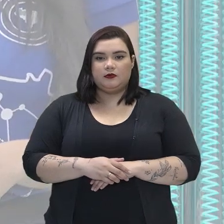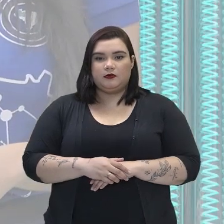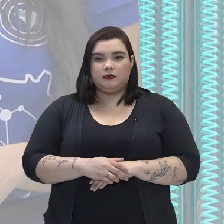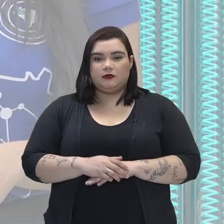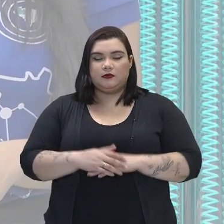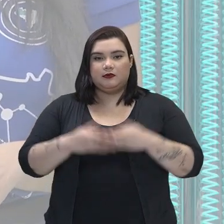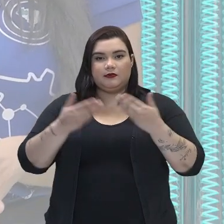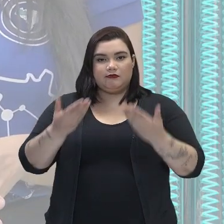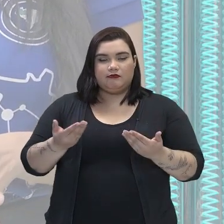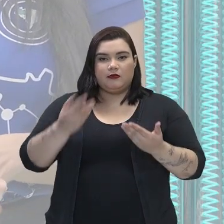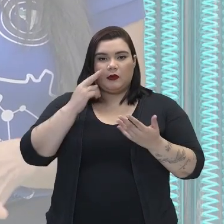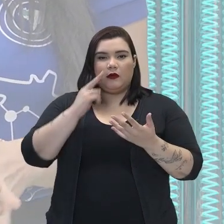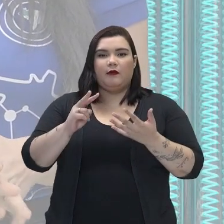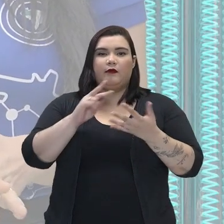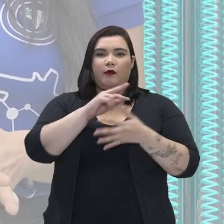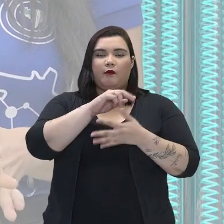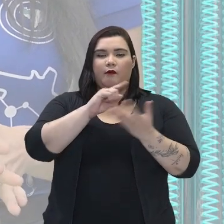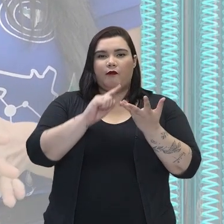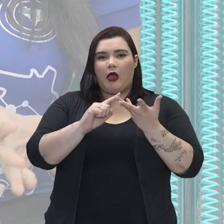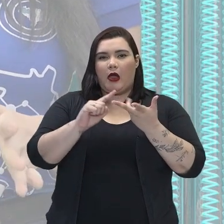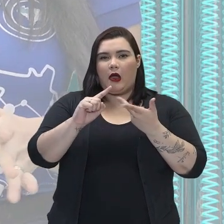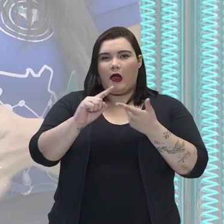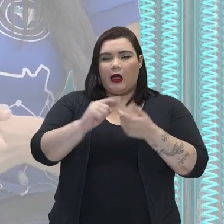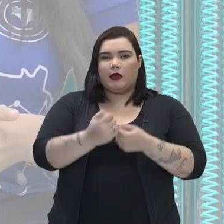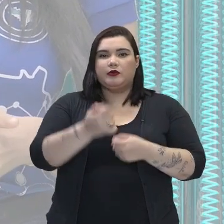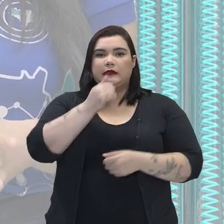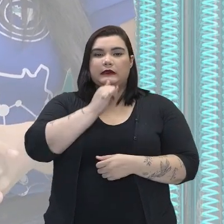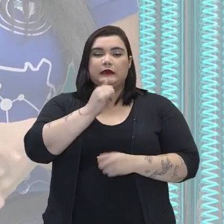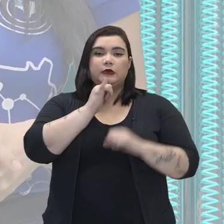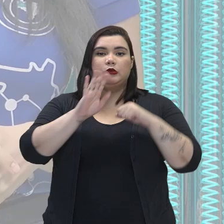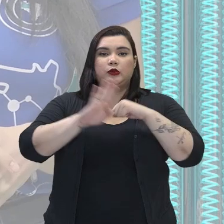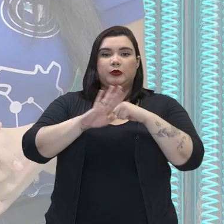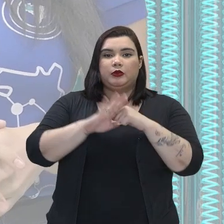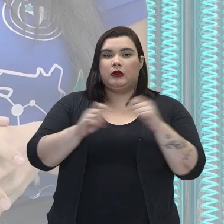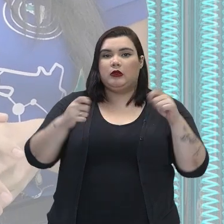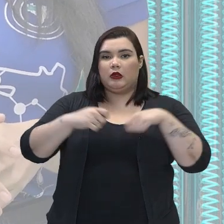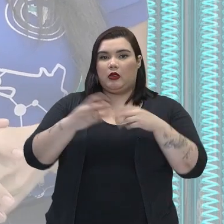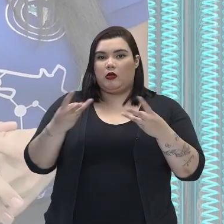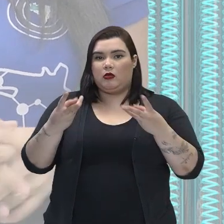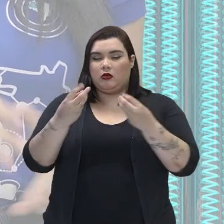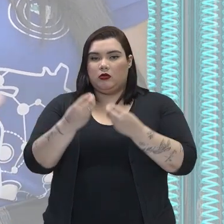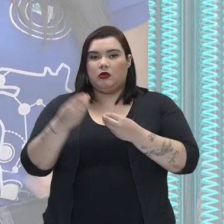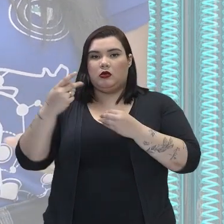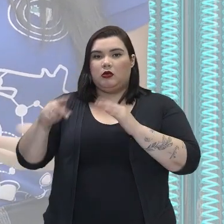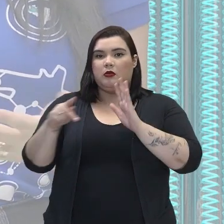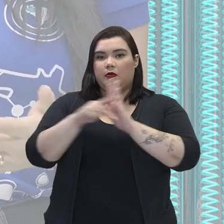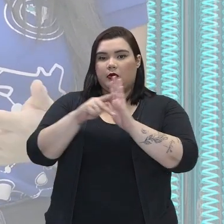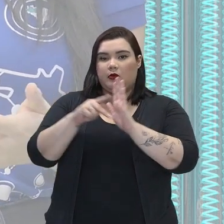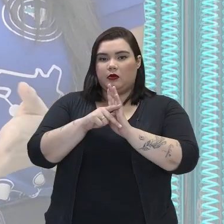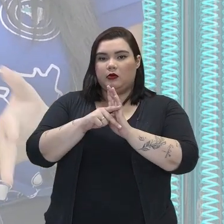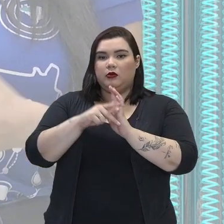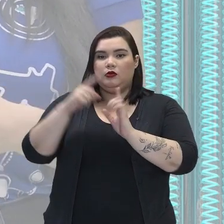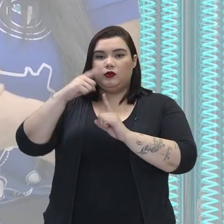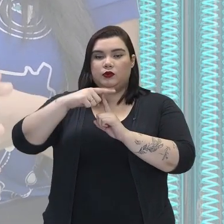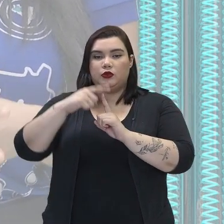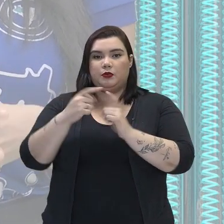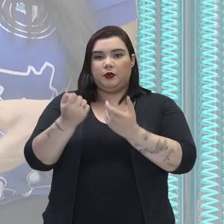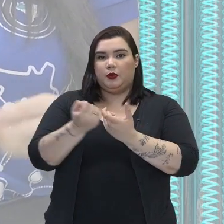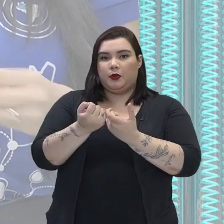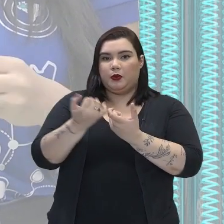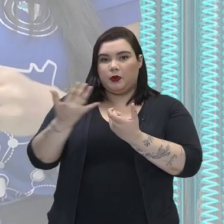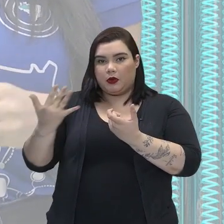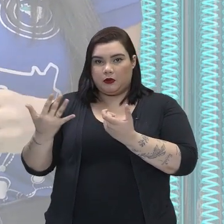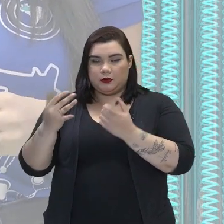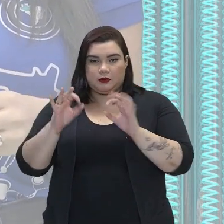Então, vimos vários exemplos de substantivos contáveis na sua forma do plural, né?